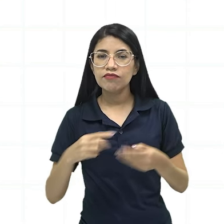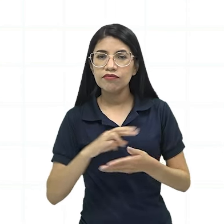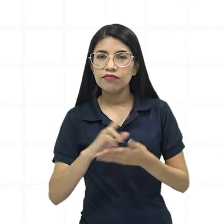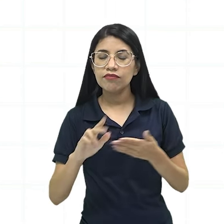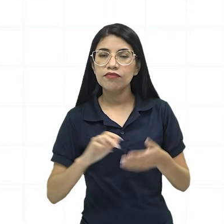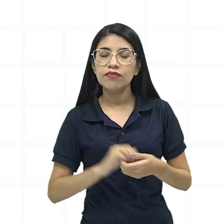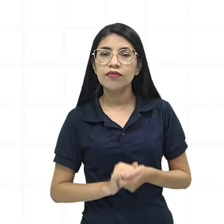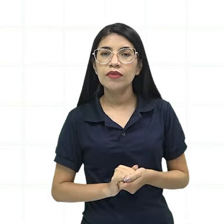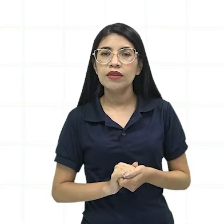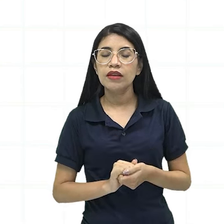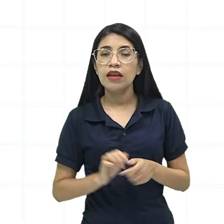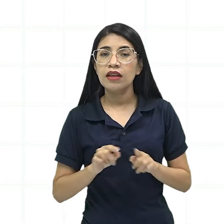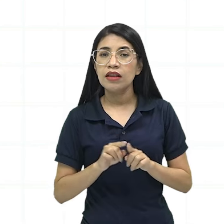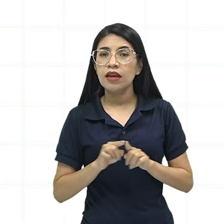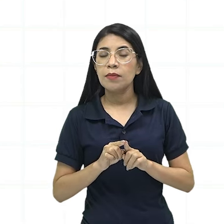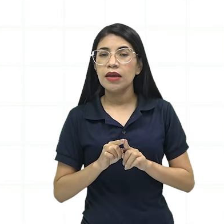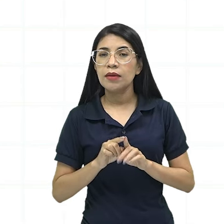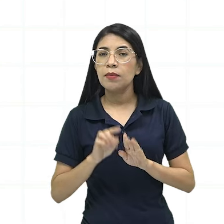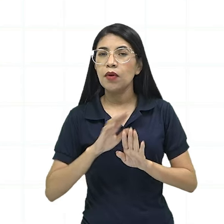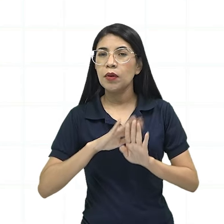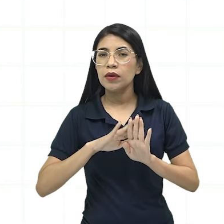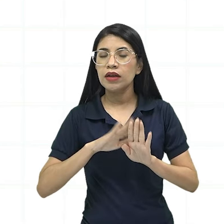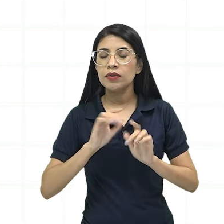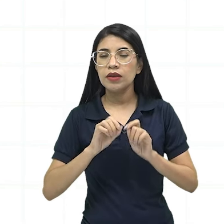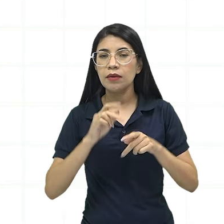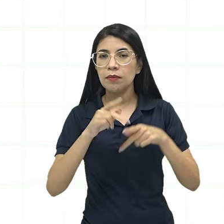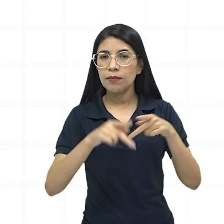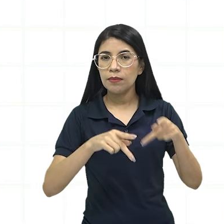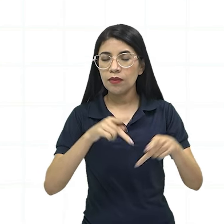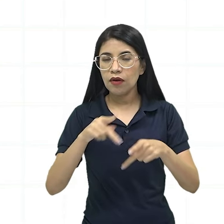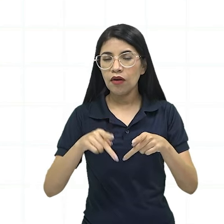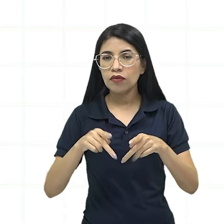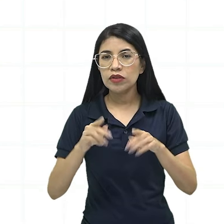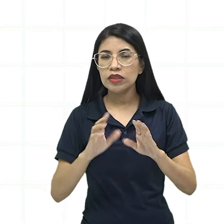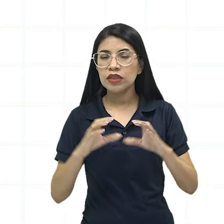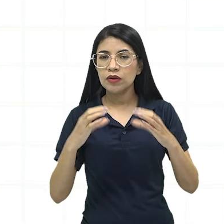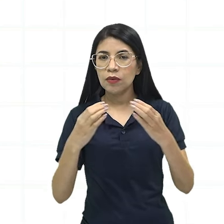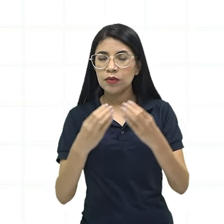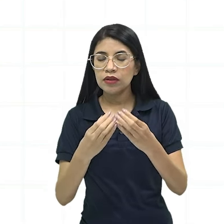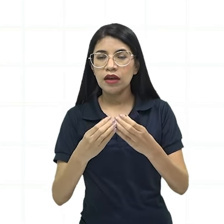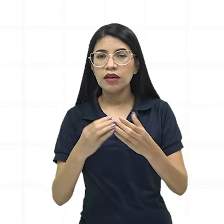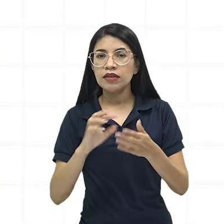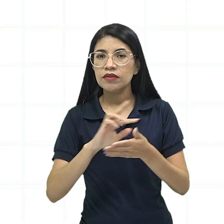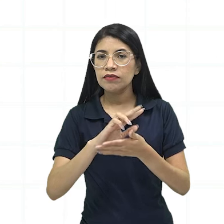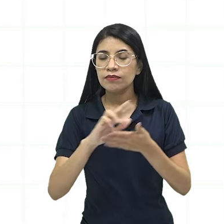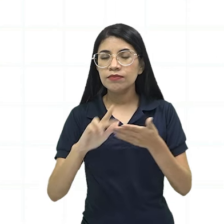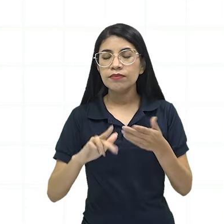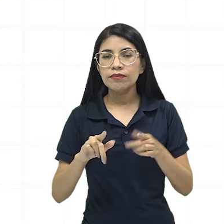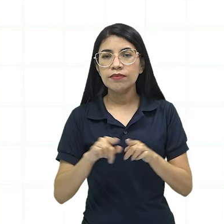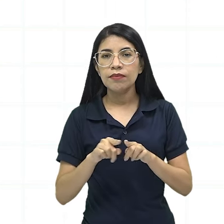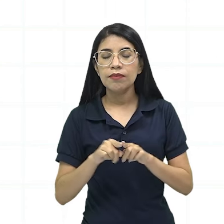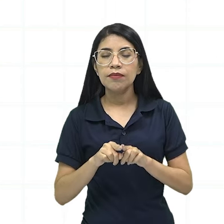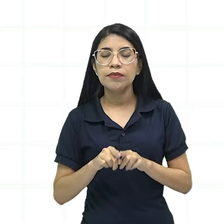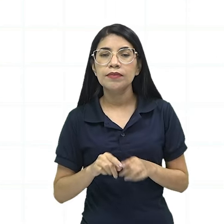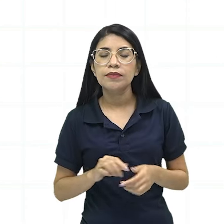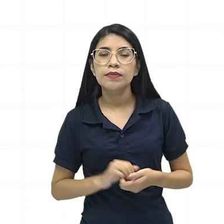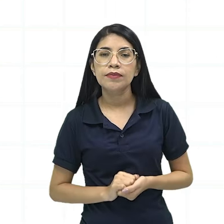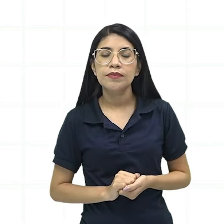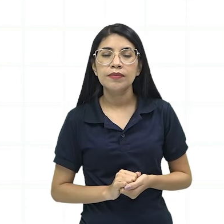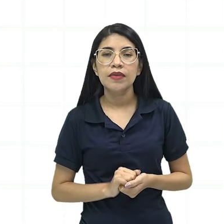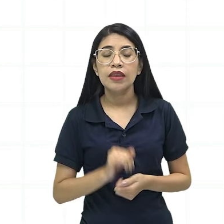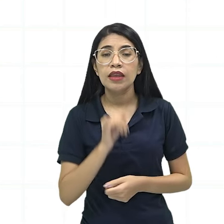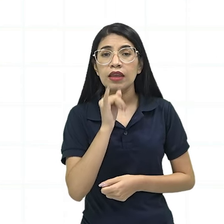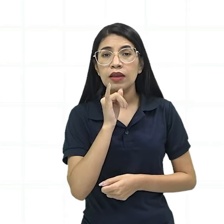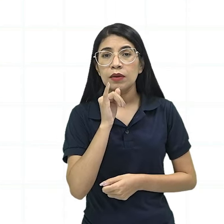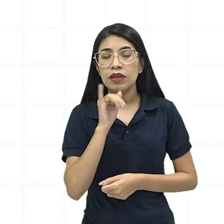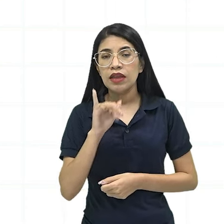Tendo como pano de fundo a história de povos e civilizações. Mencionei para vocês o exemplo